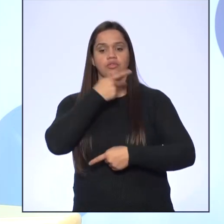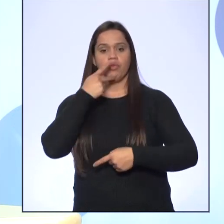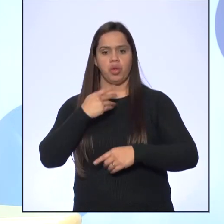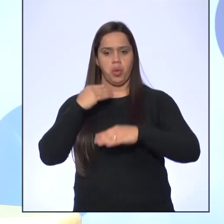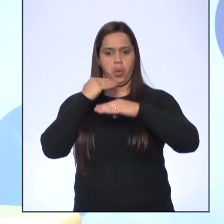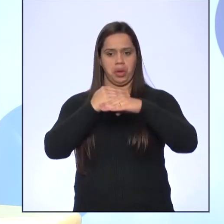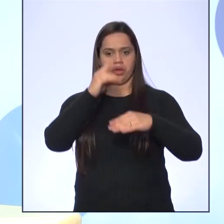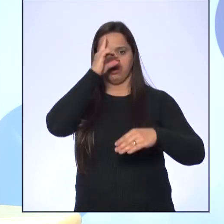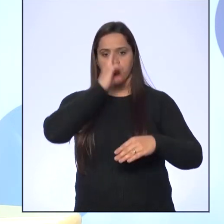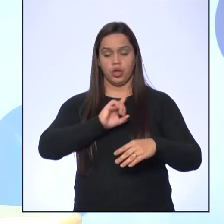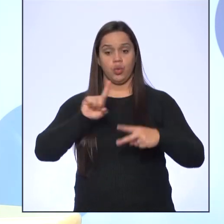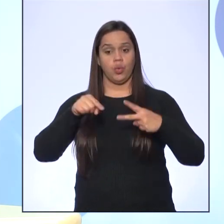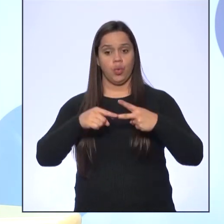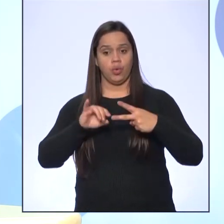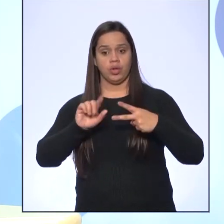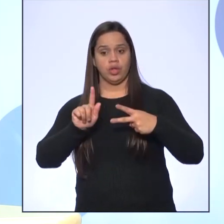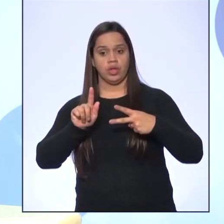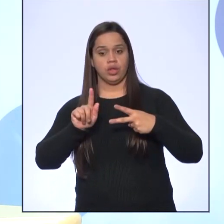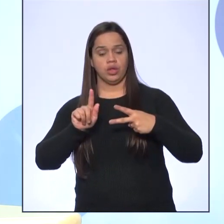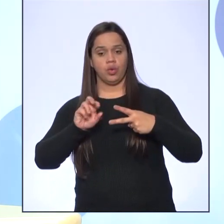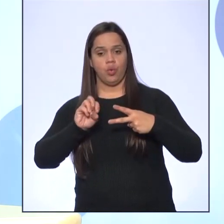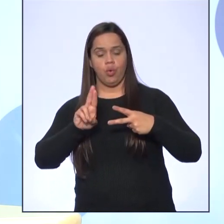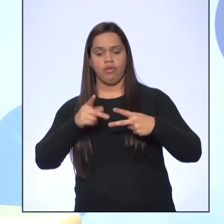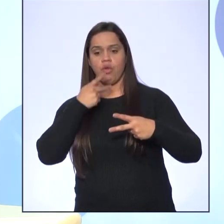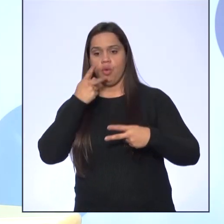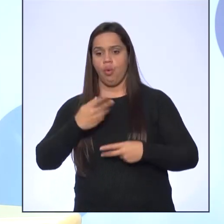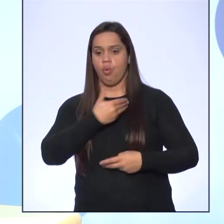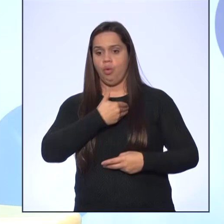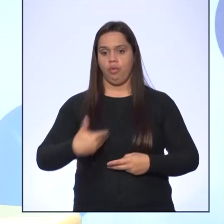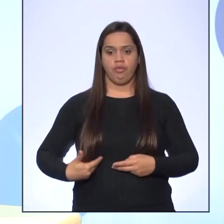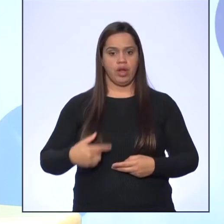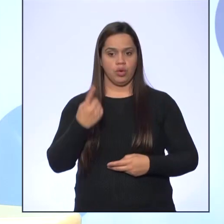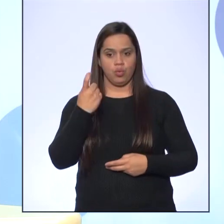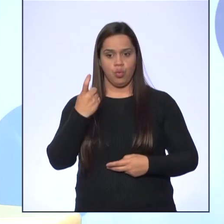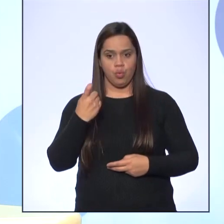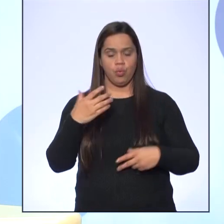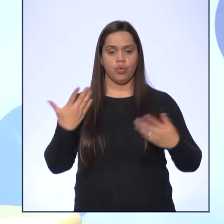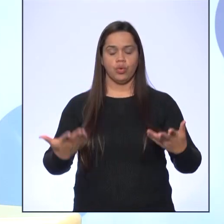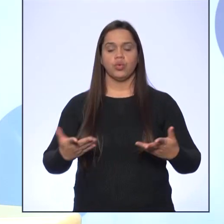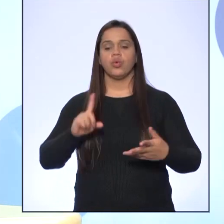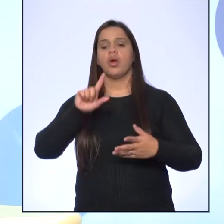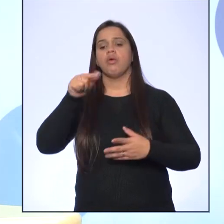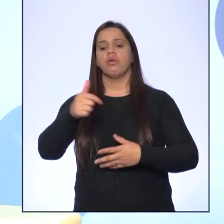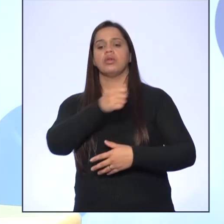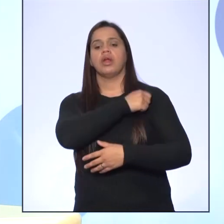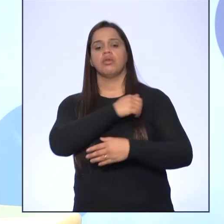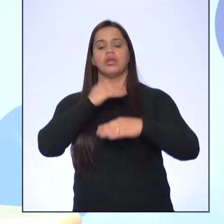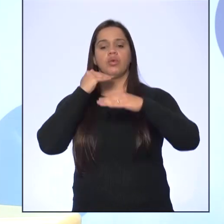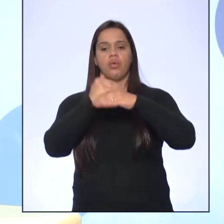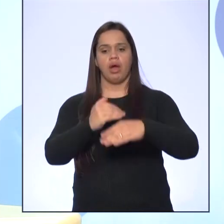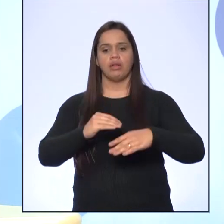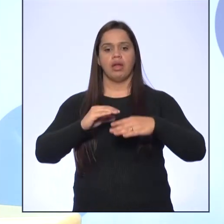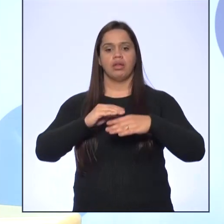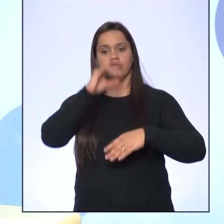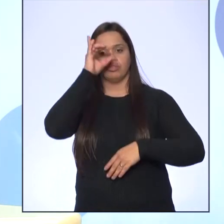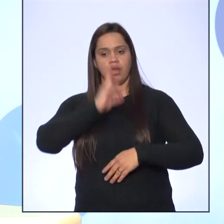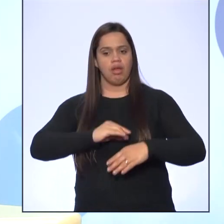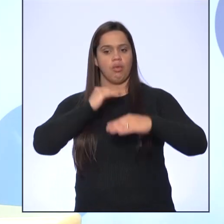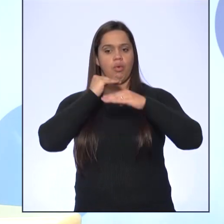direitos. O Igor, um governo só. A Laura, igualdade de direitos, igualdade de